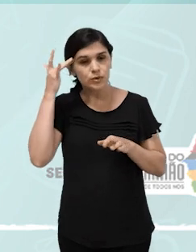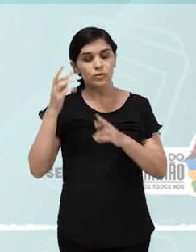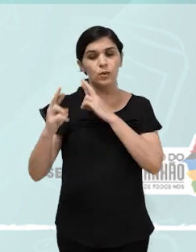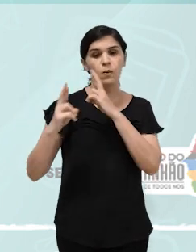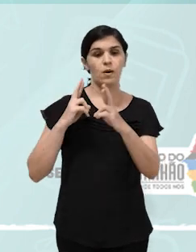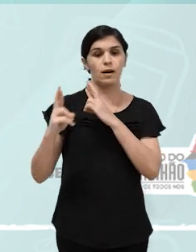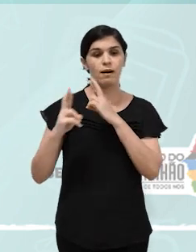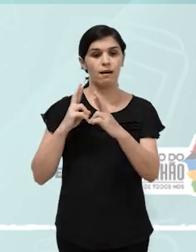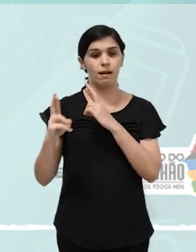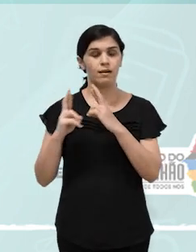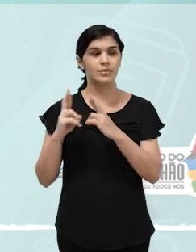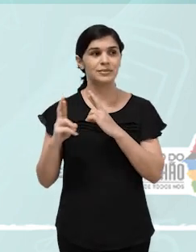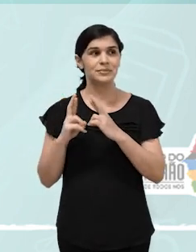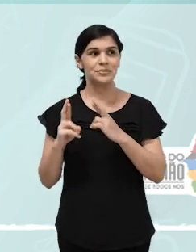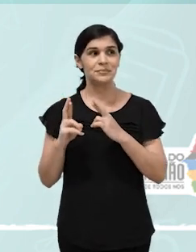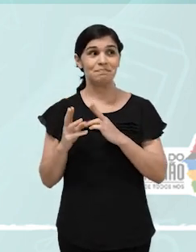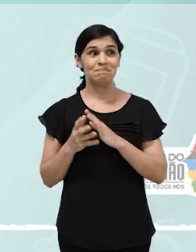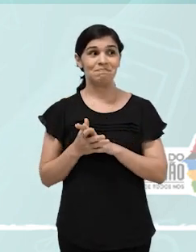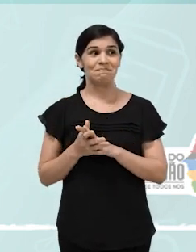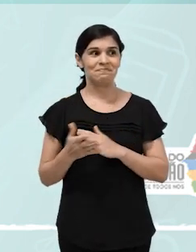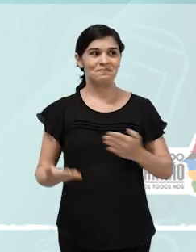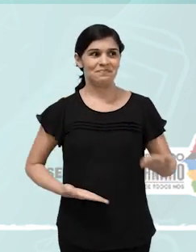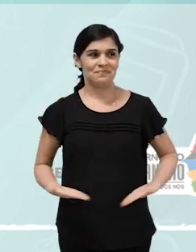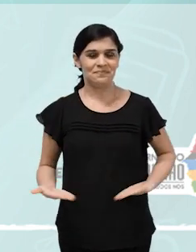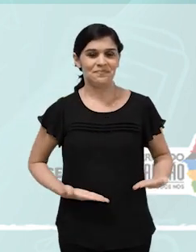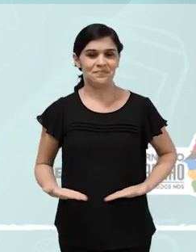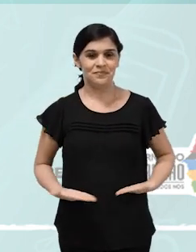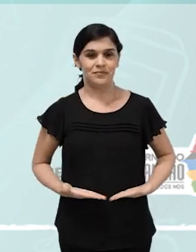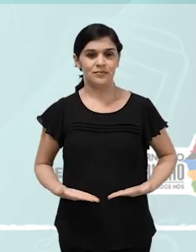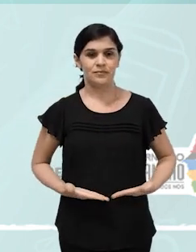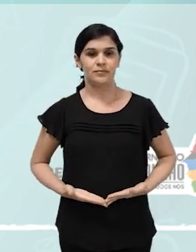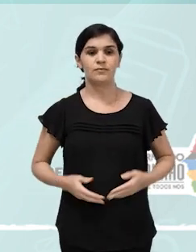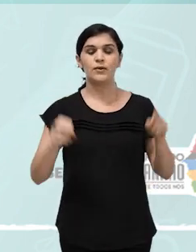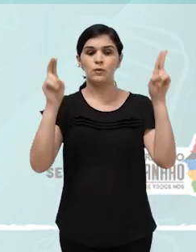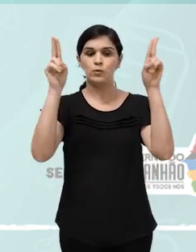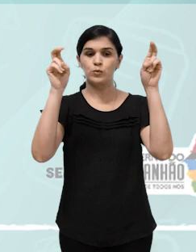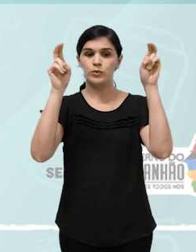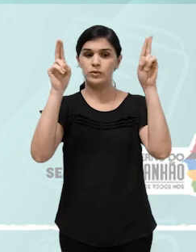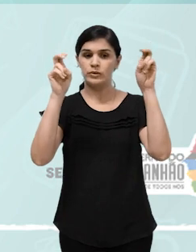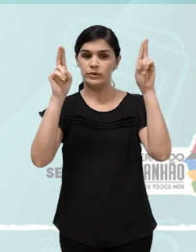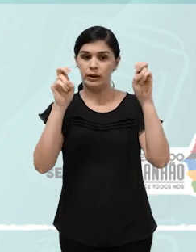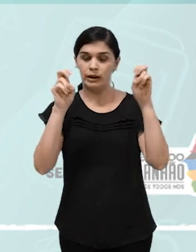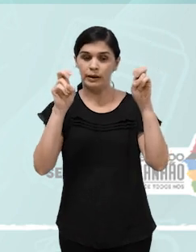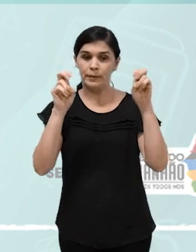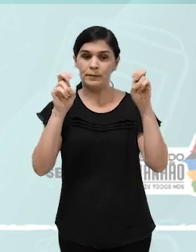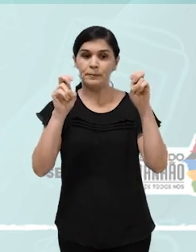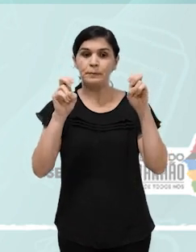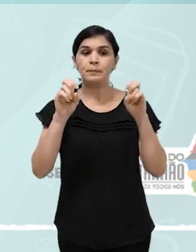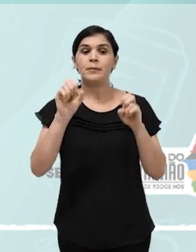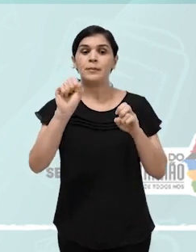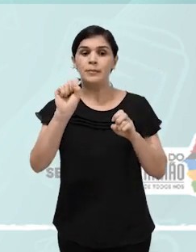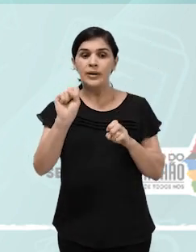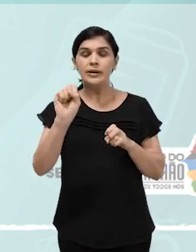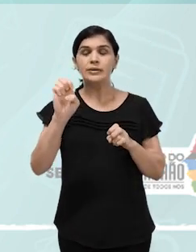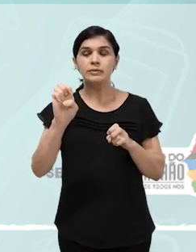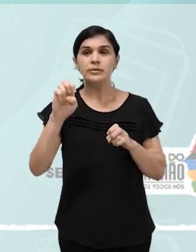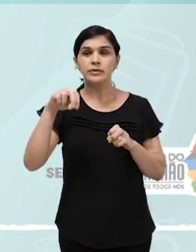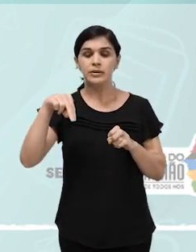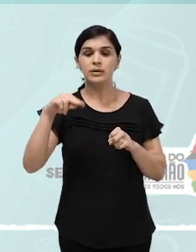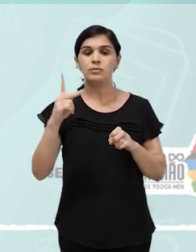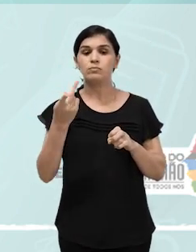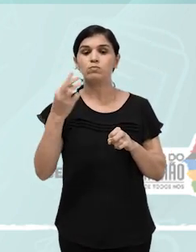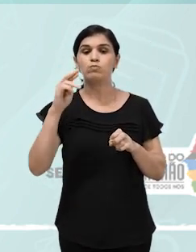aqui para você ver o comando. Ó. O título do poema, que é Senhor Feudal, tá aqui,